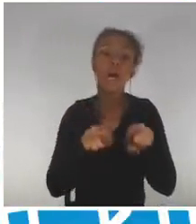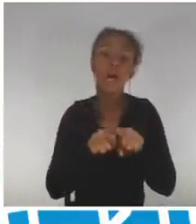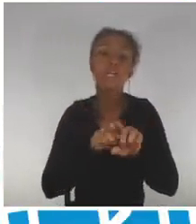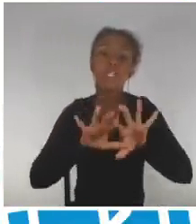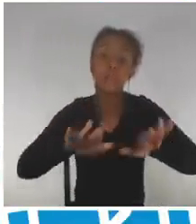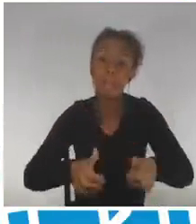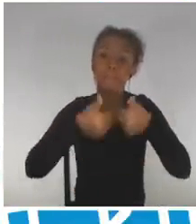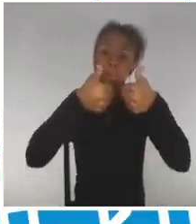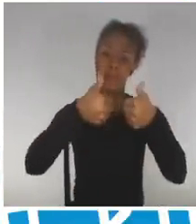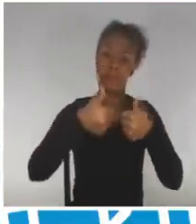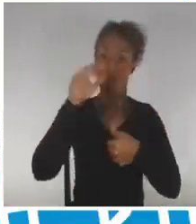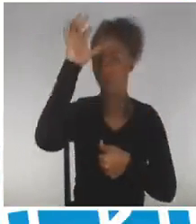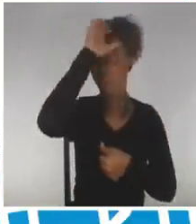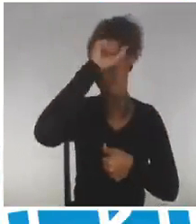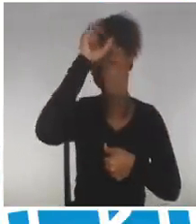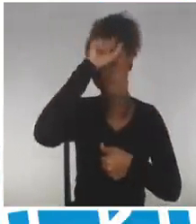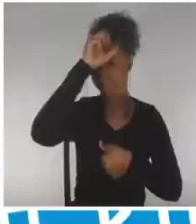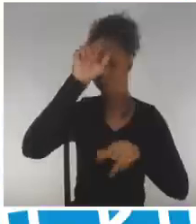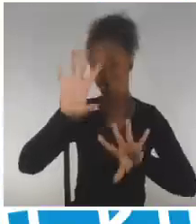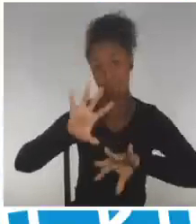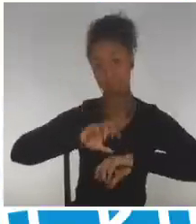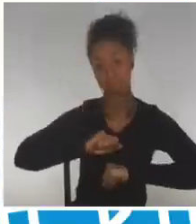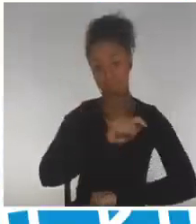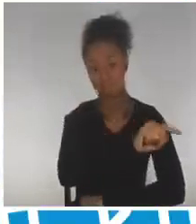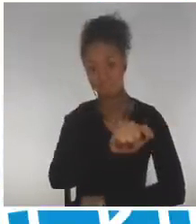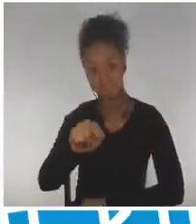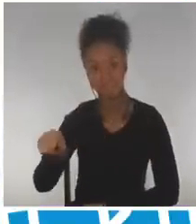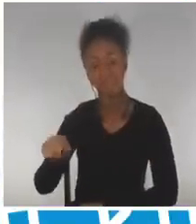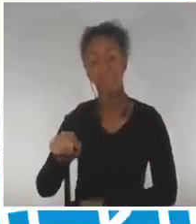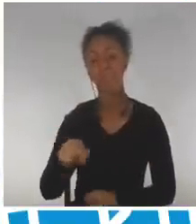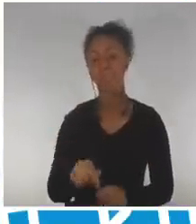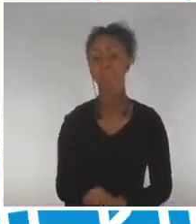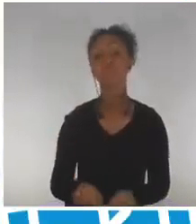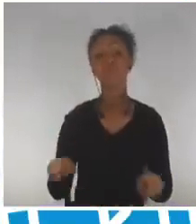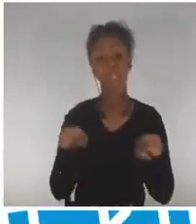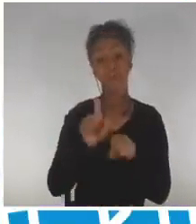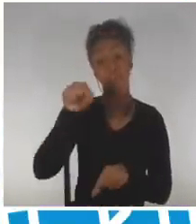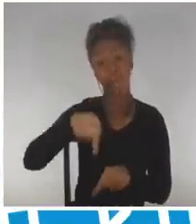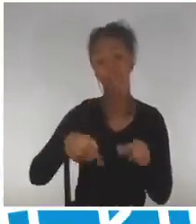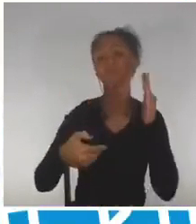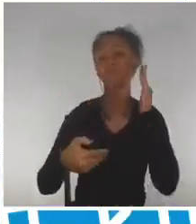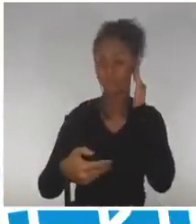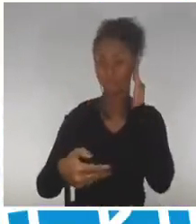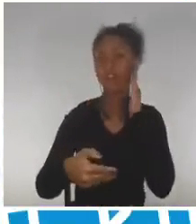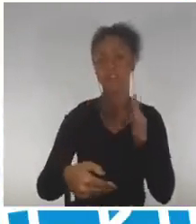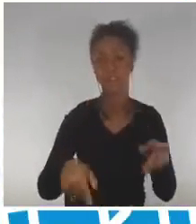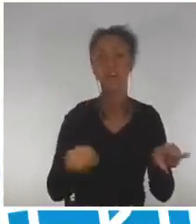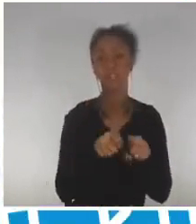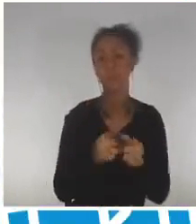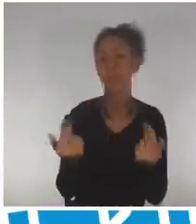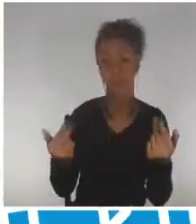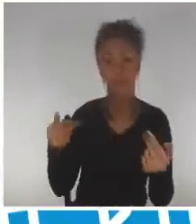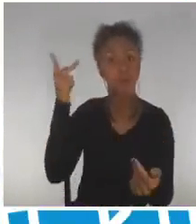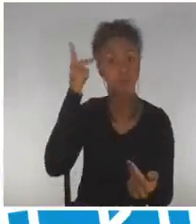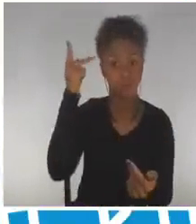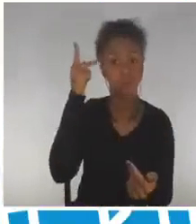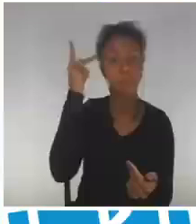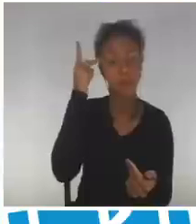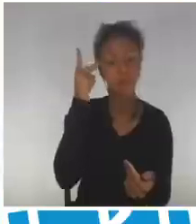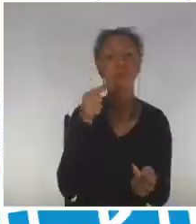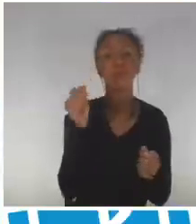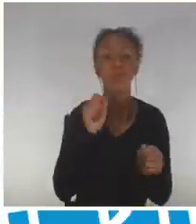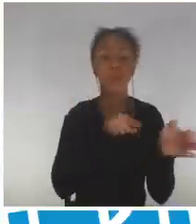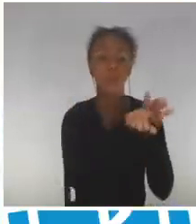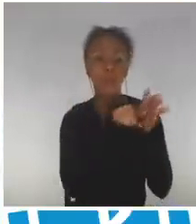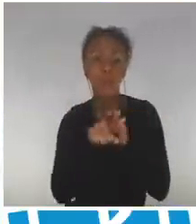aprendizagem. Vamos fazer aqui também uma avaliação amostral, como foi feita em São Paulo, que vai servir, aí